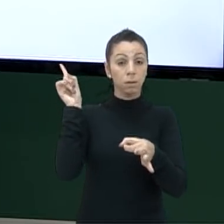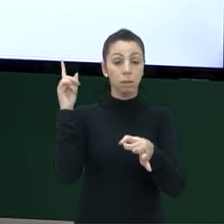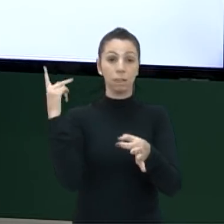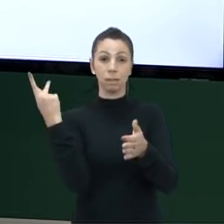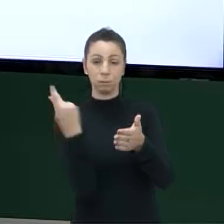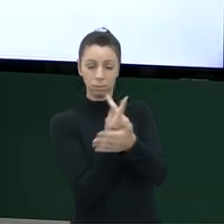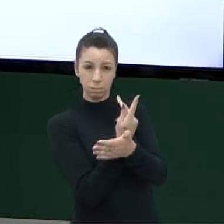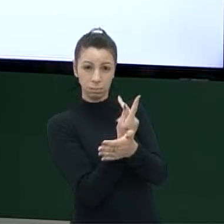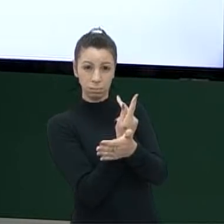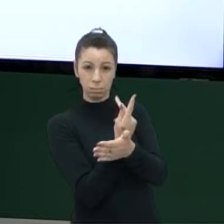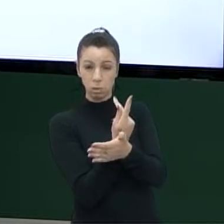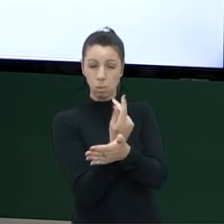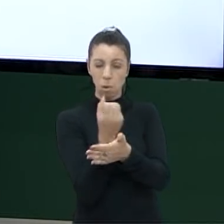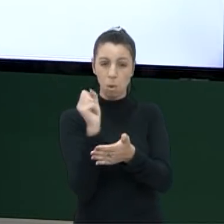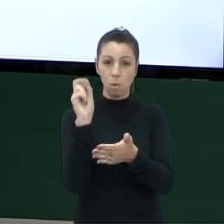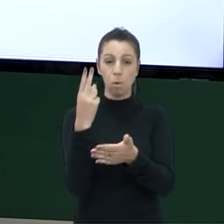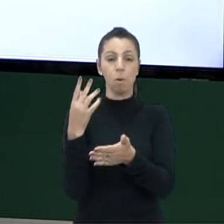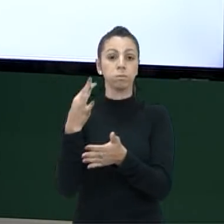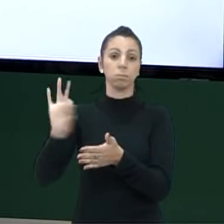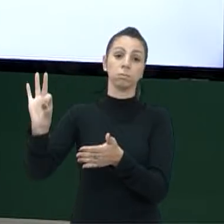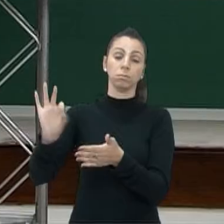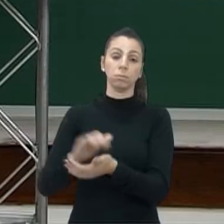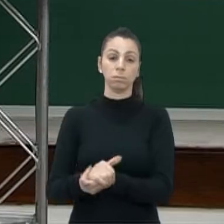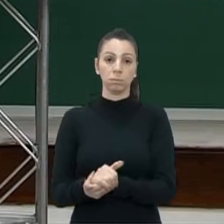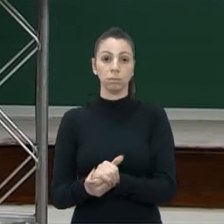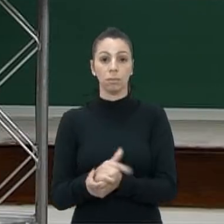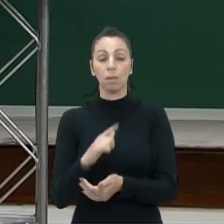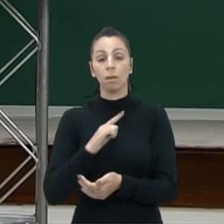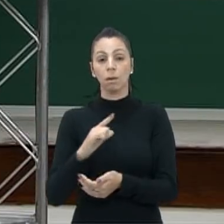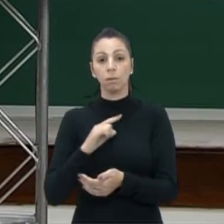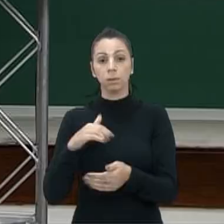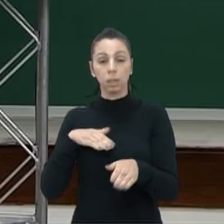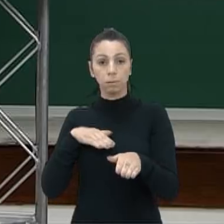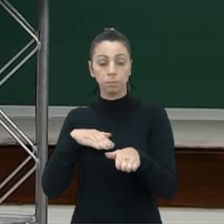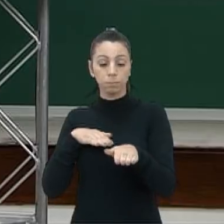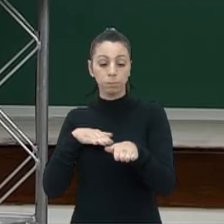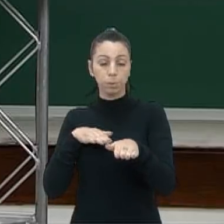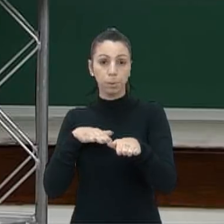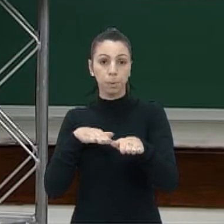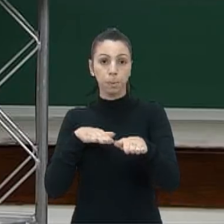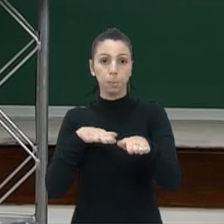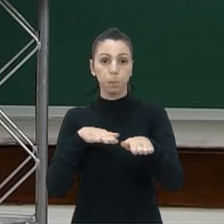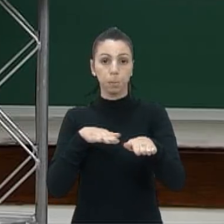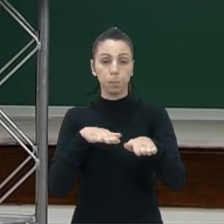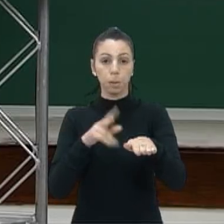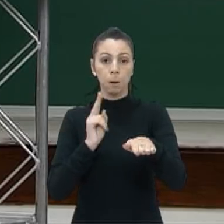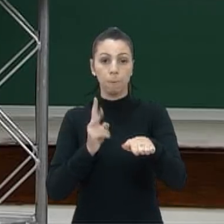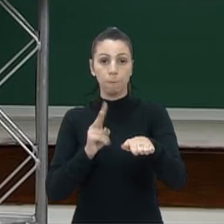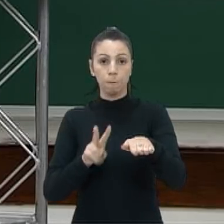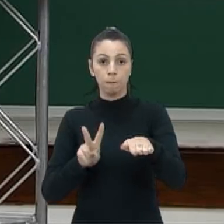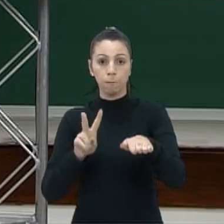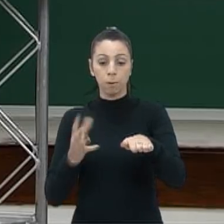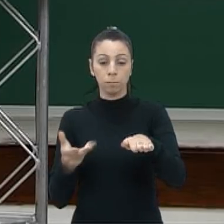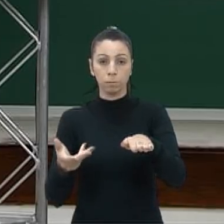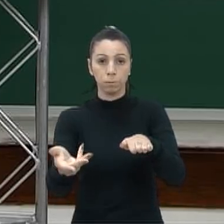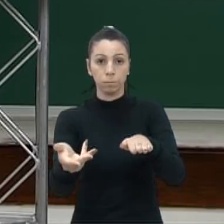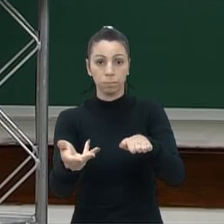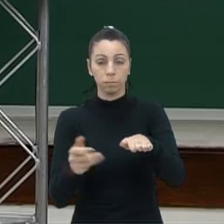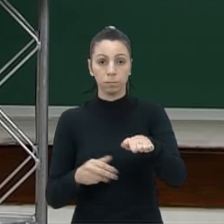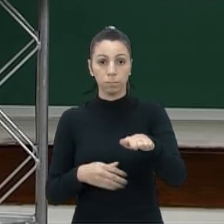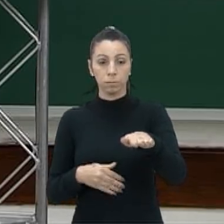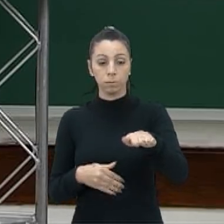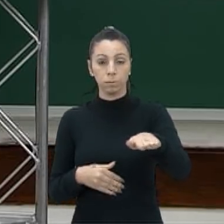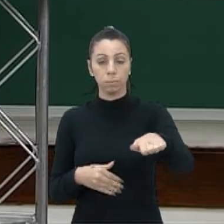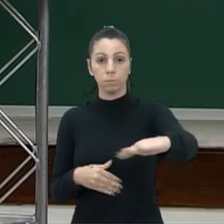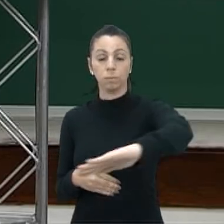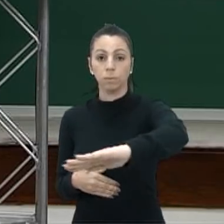errada? Ou seja, temos um veículo que está fazendo uma curva com velocidade constante. A força sobre ele